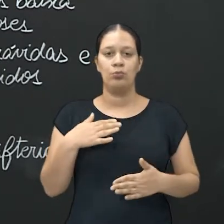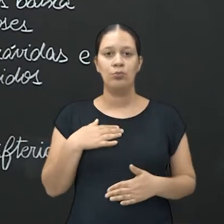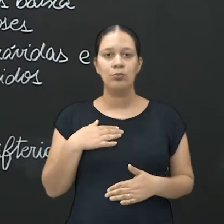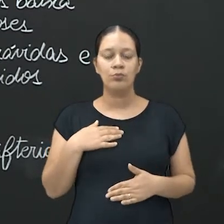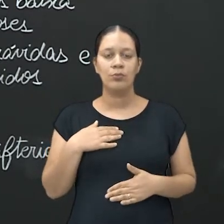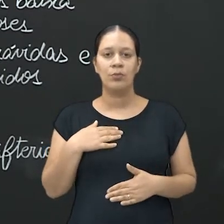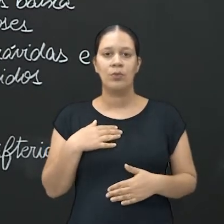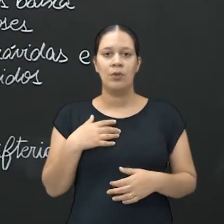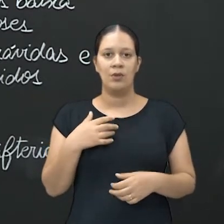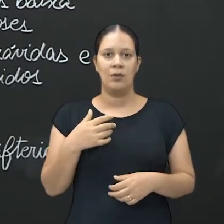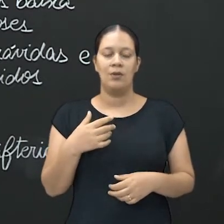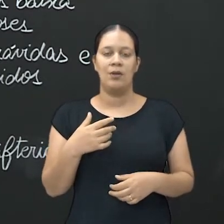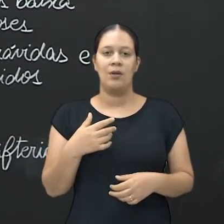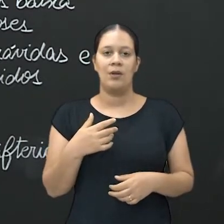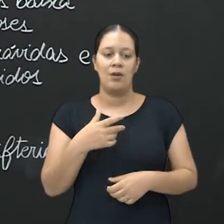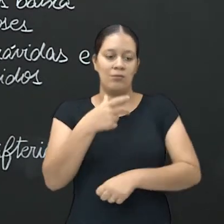antígeno.